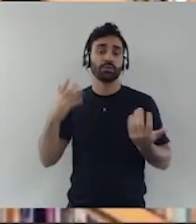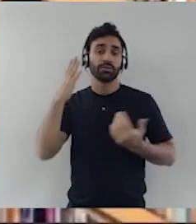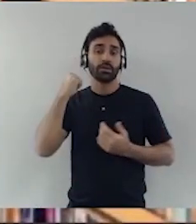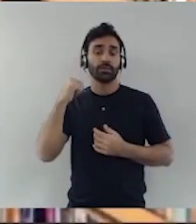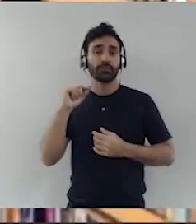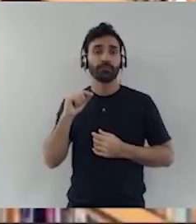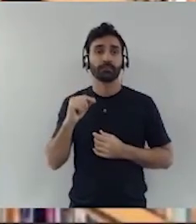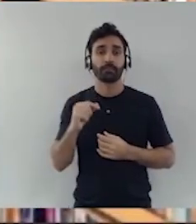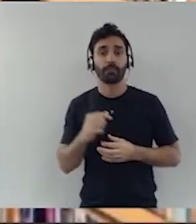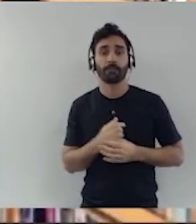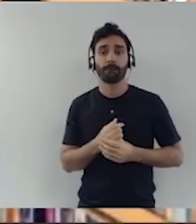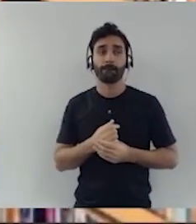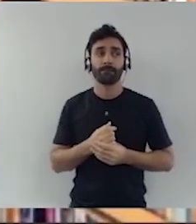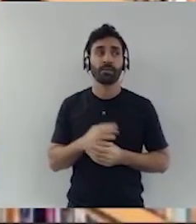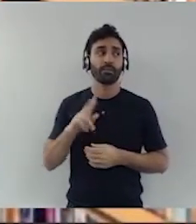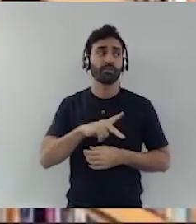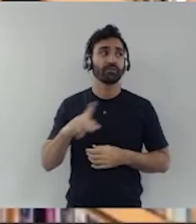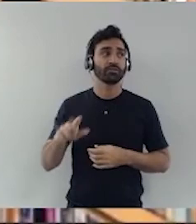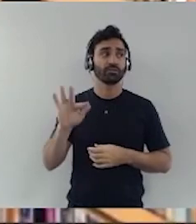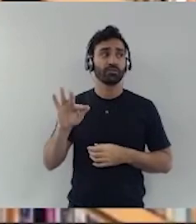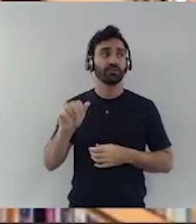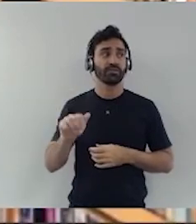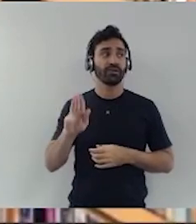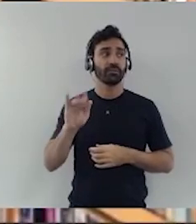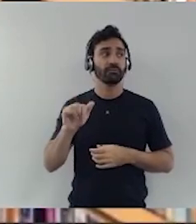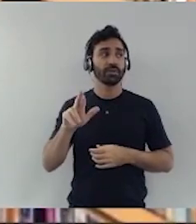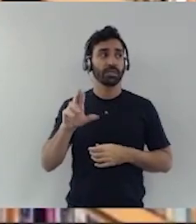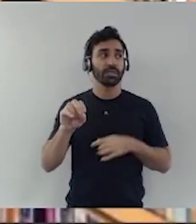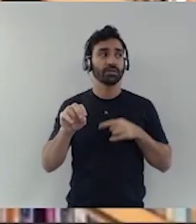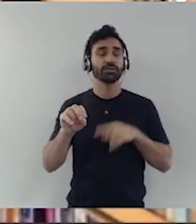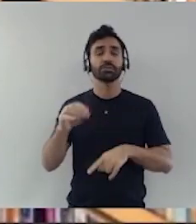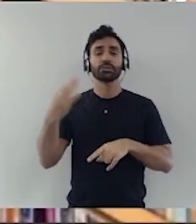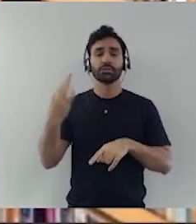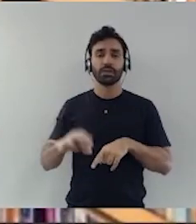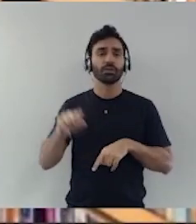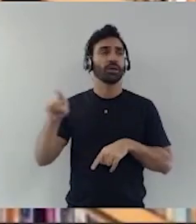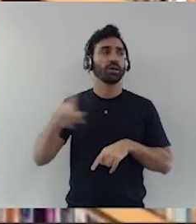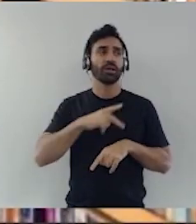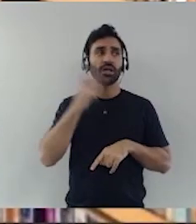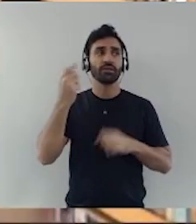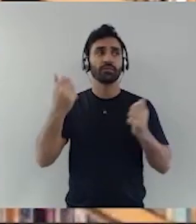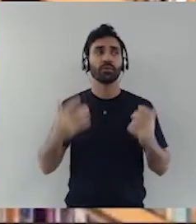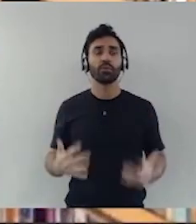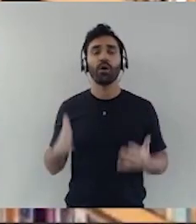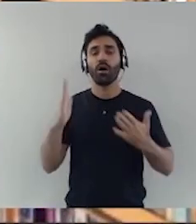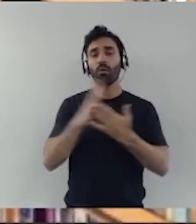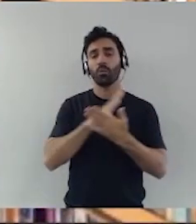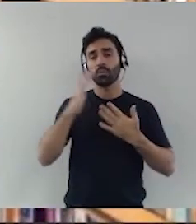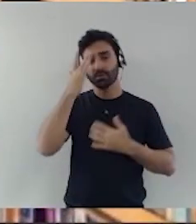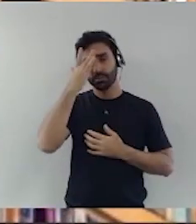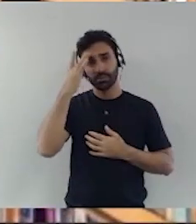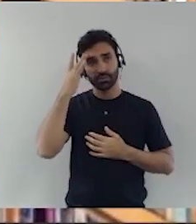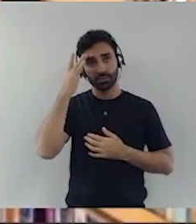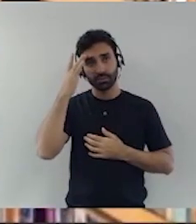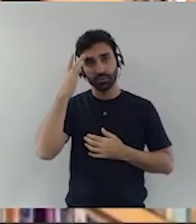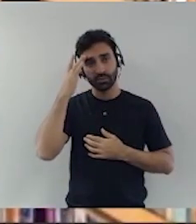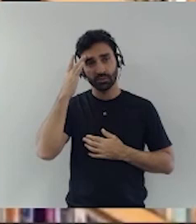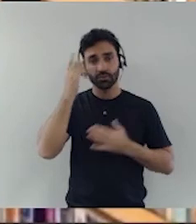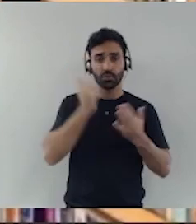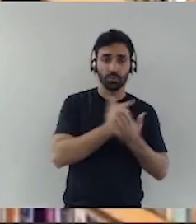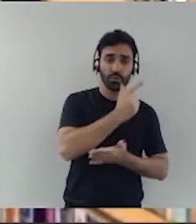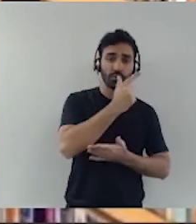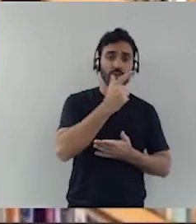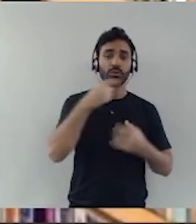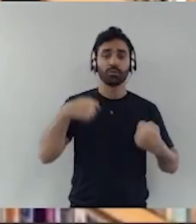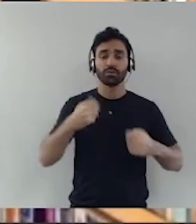E aí o professor Fabrício foi muito feliz quando falou que alguns compraram e tiveram que